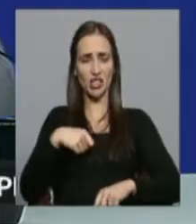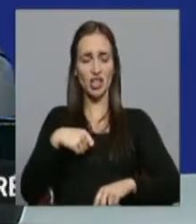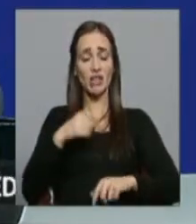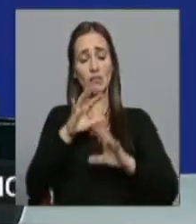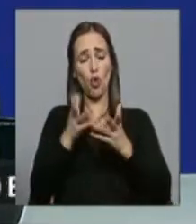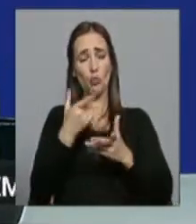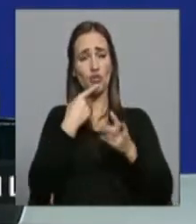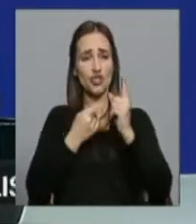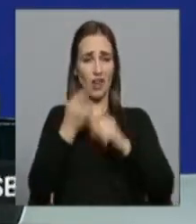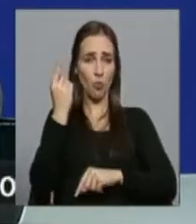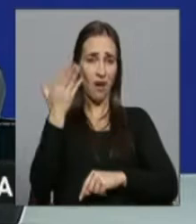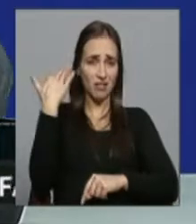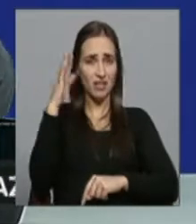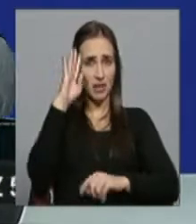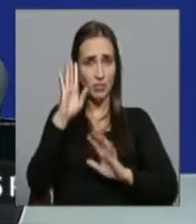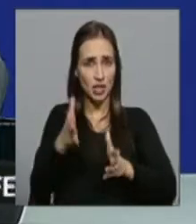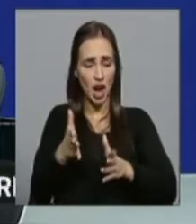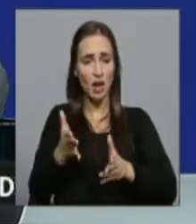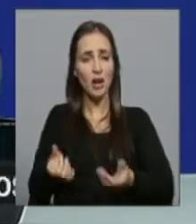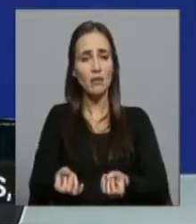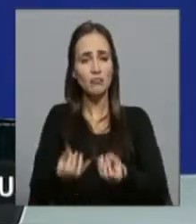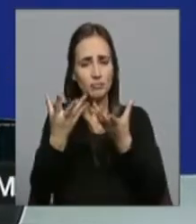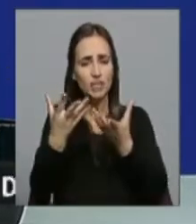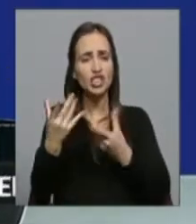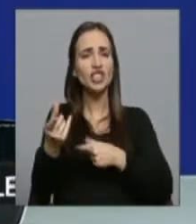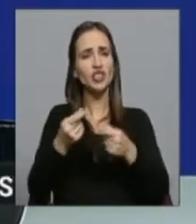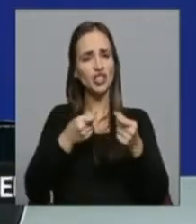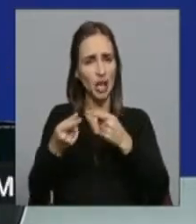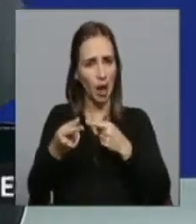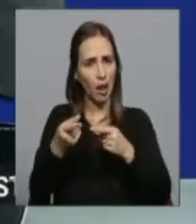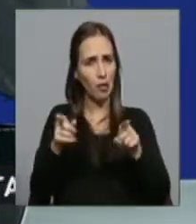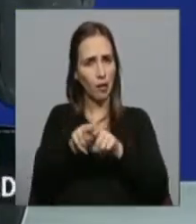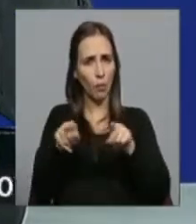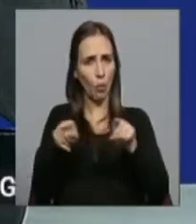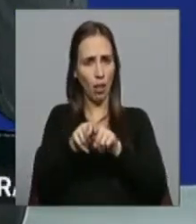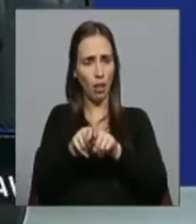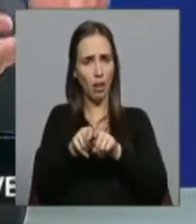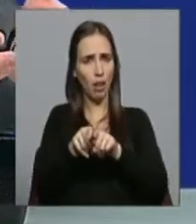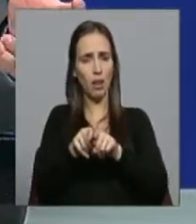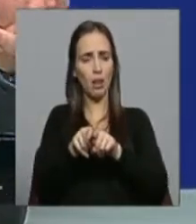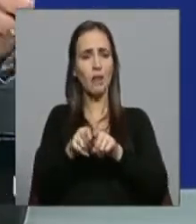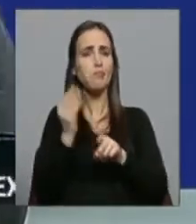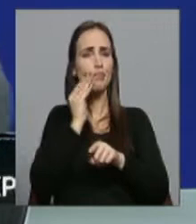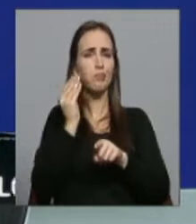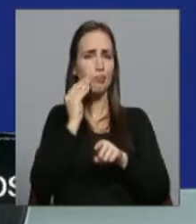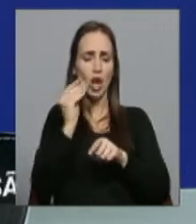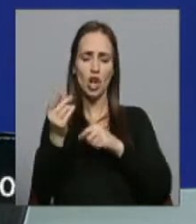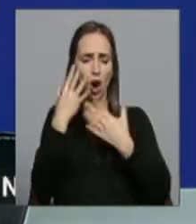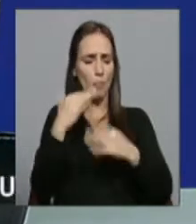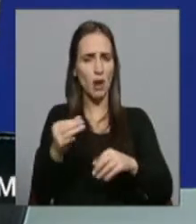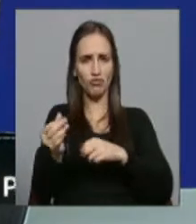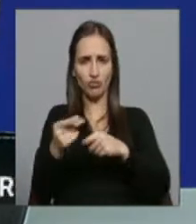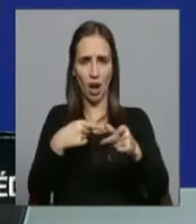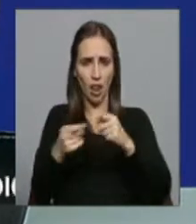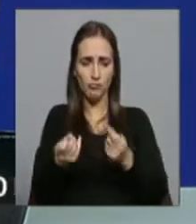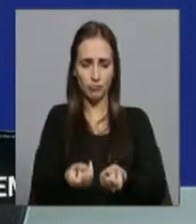que elas têm um nascimento exatamente como estrelas. A maneira como nasce uma anã castanha é exatamente o mesmo como nasce uma estrela. Só que não